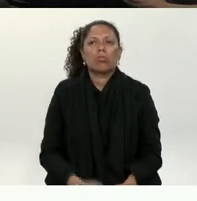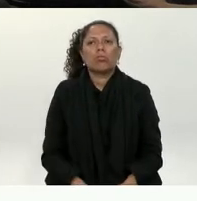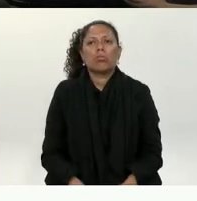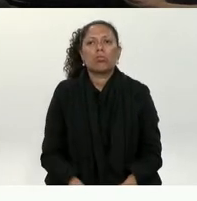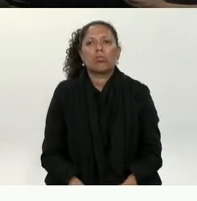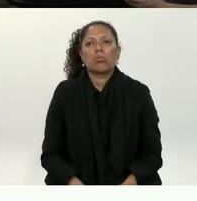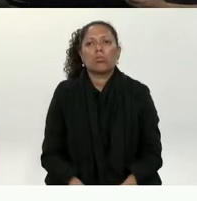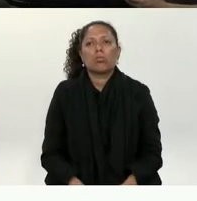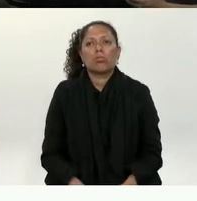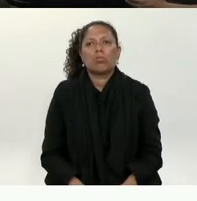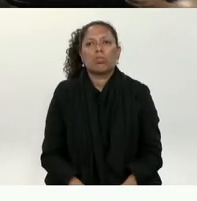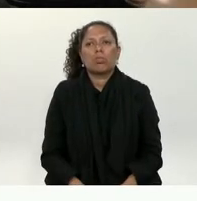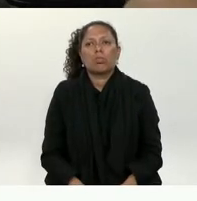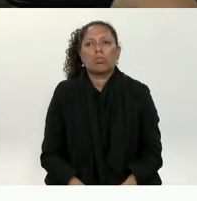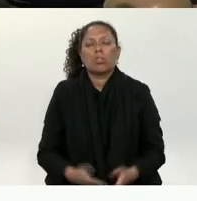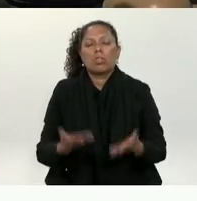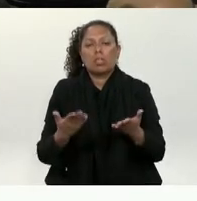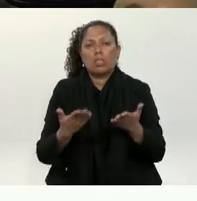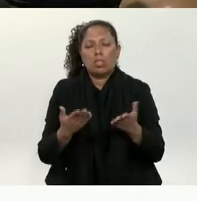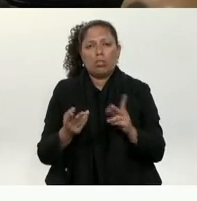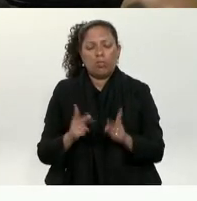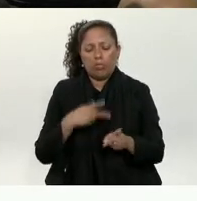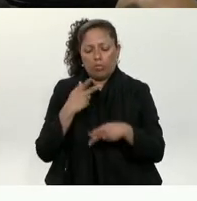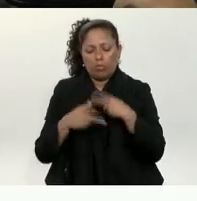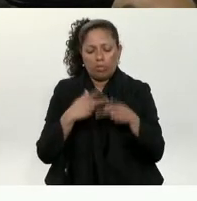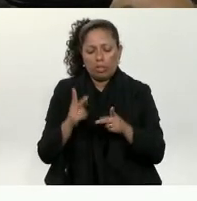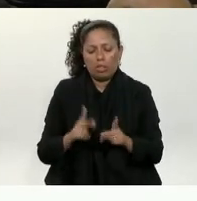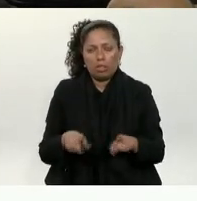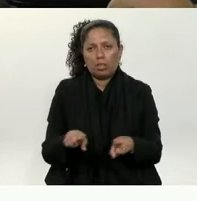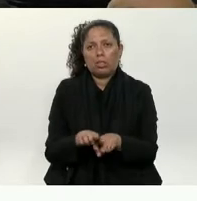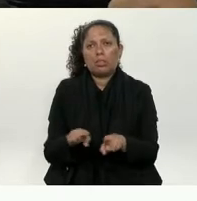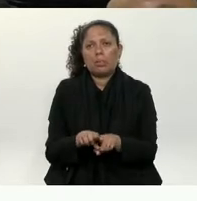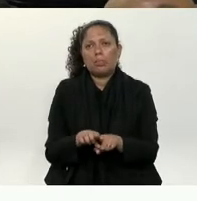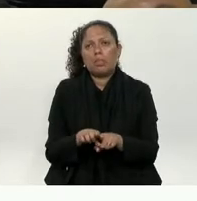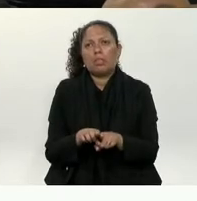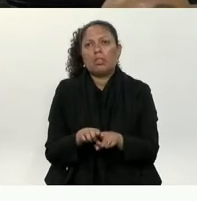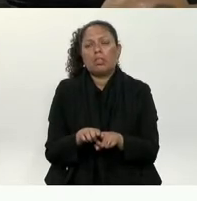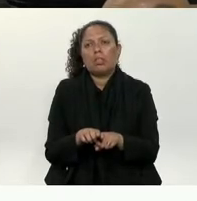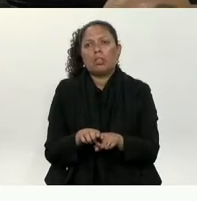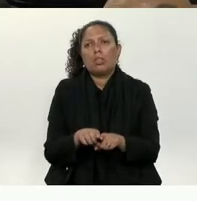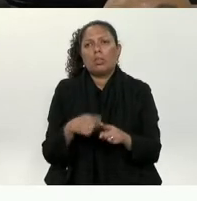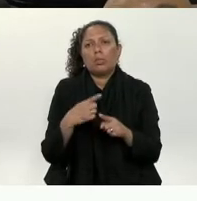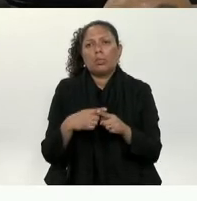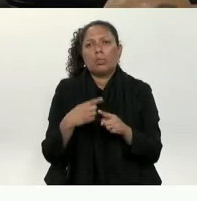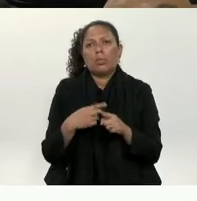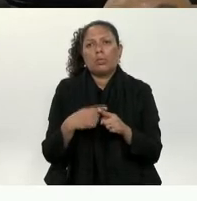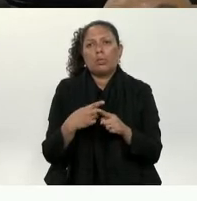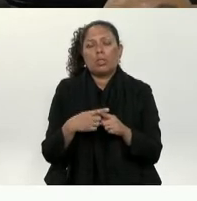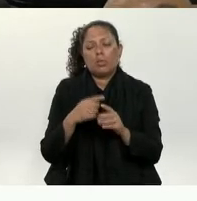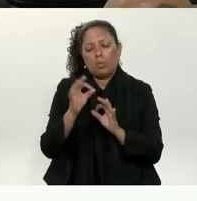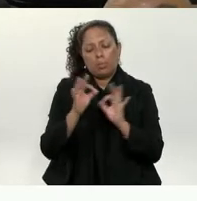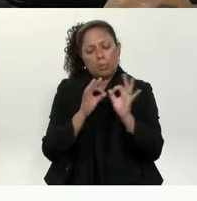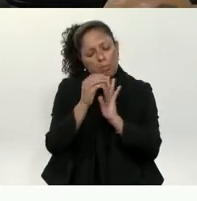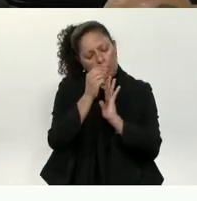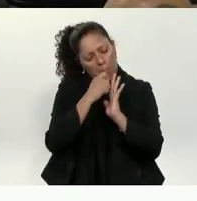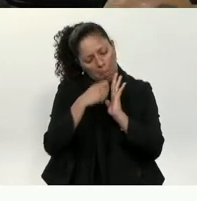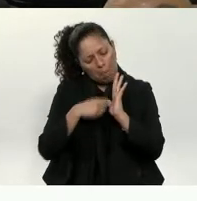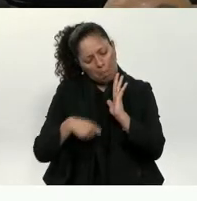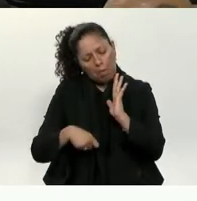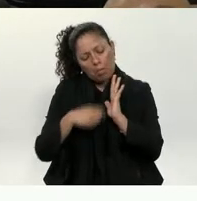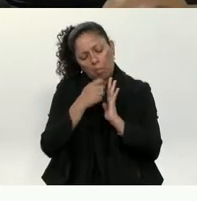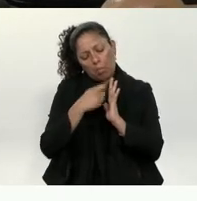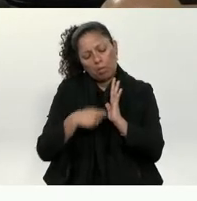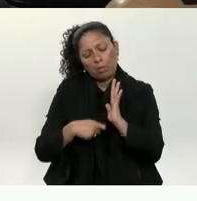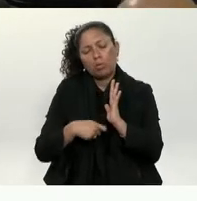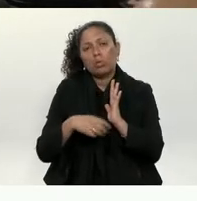só de completar a pergunta do deputado Rodrigo Bacelar, porque também tinha feito algumas anotações,